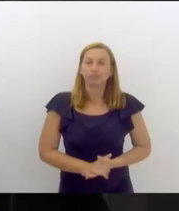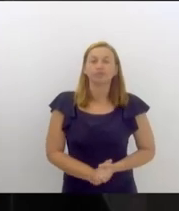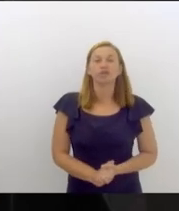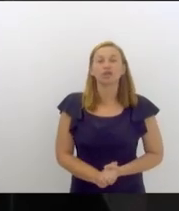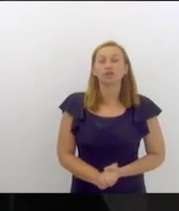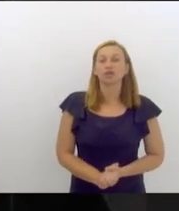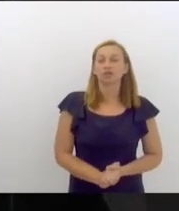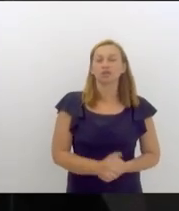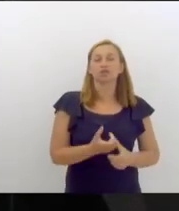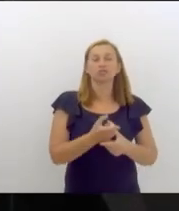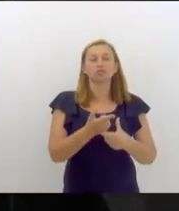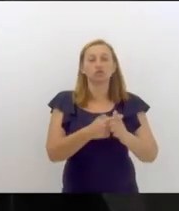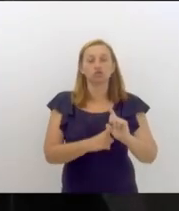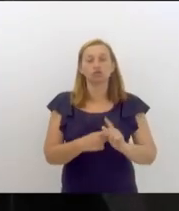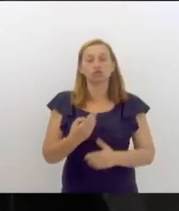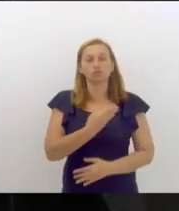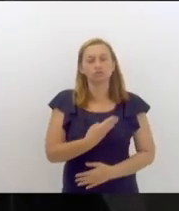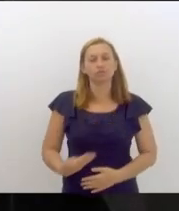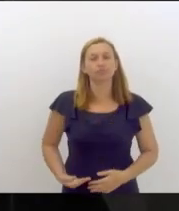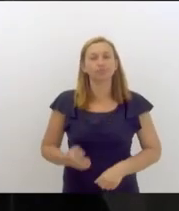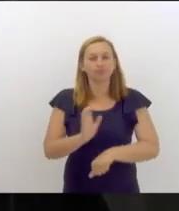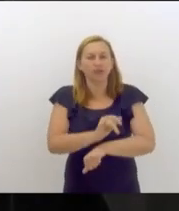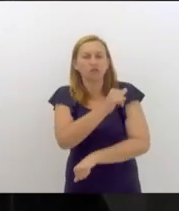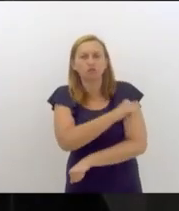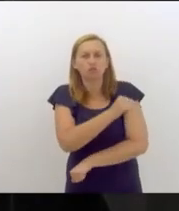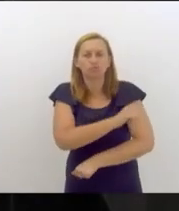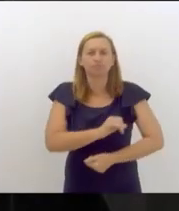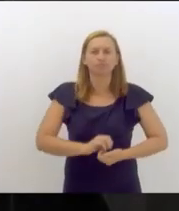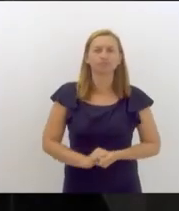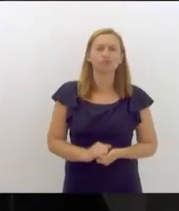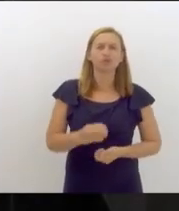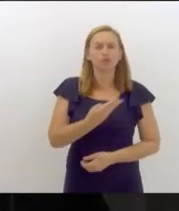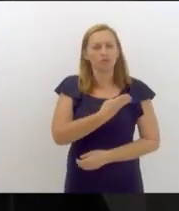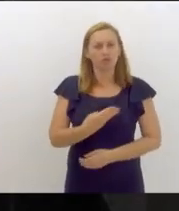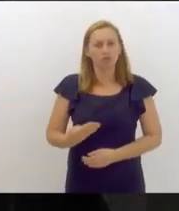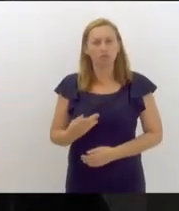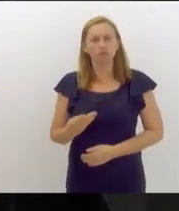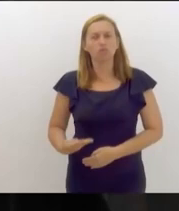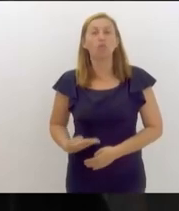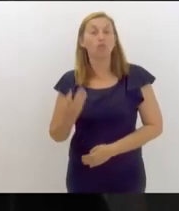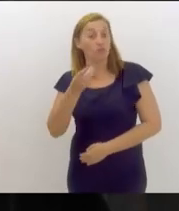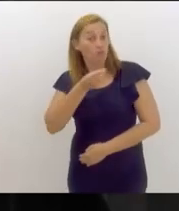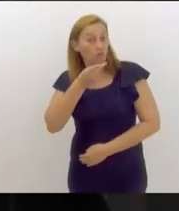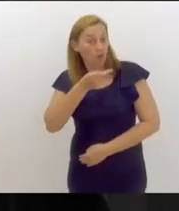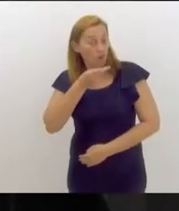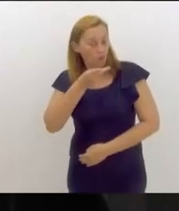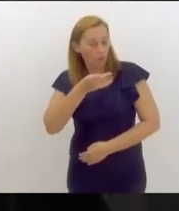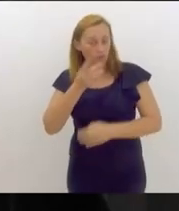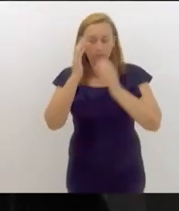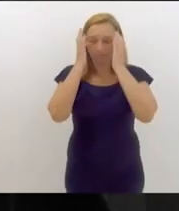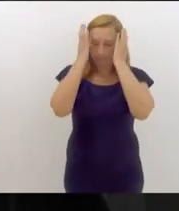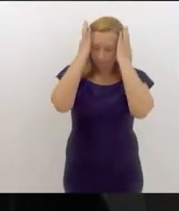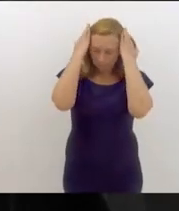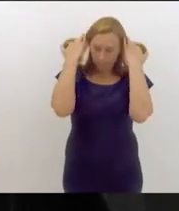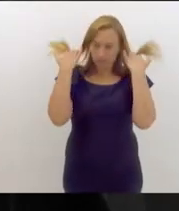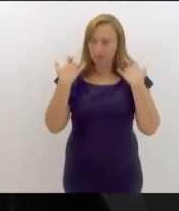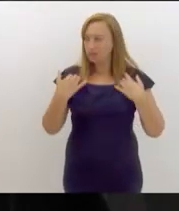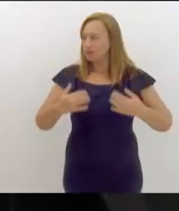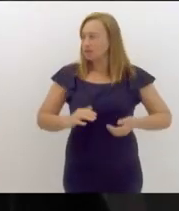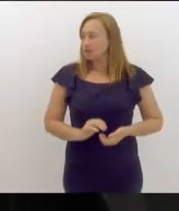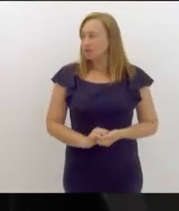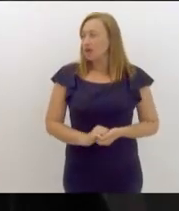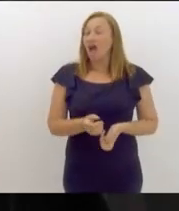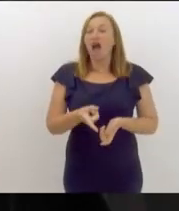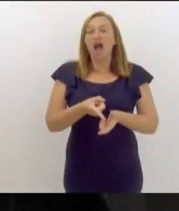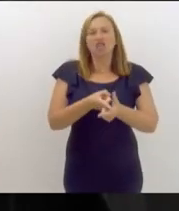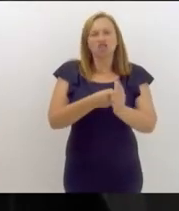do Estado do Rio de Janeiro diz o governador de forma elegante a